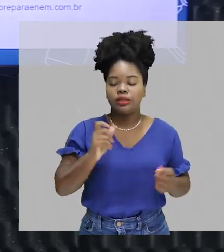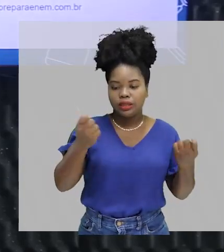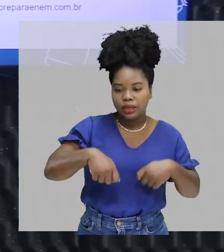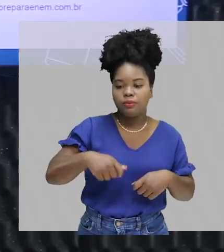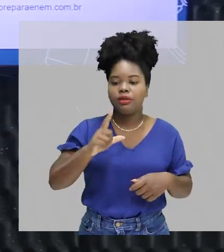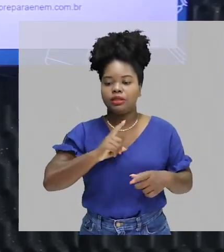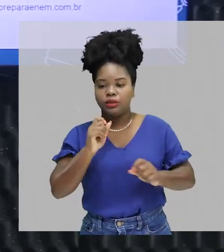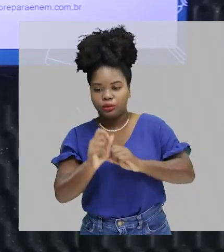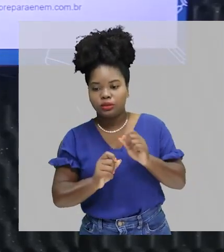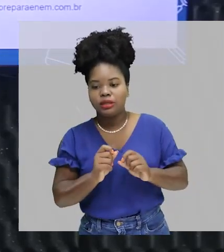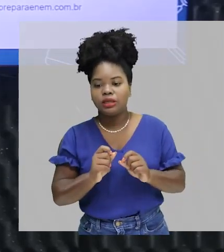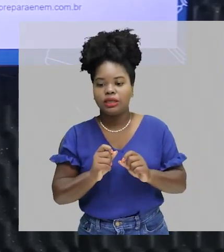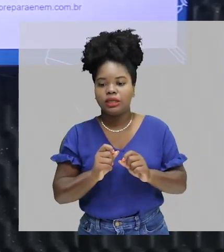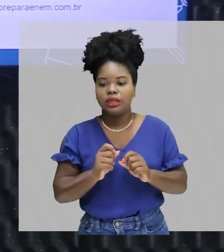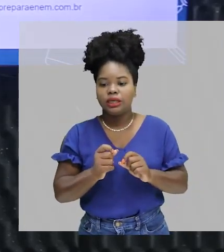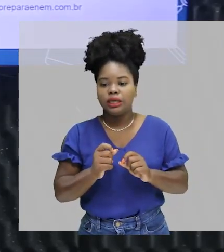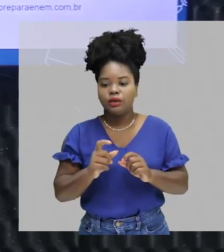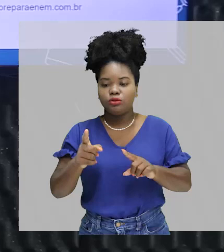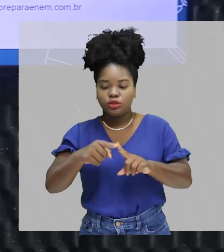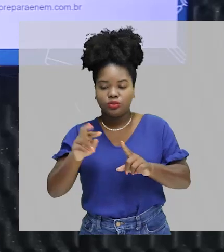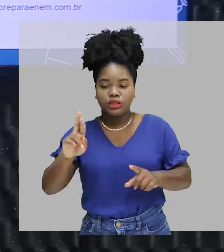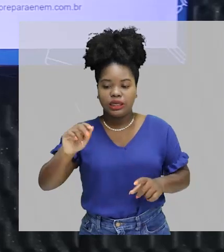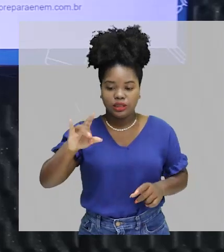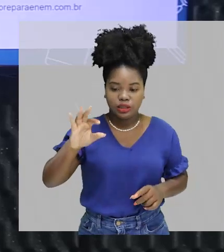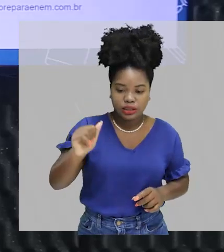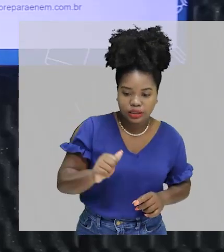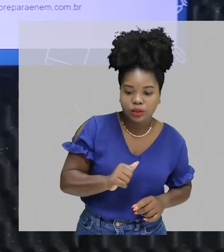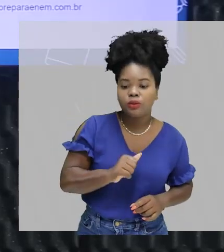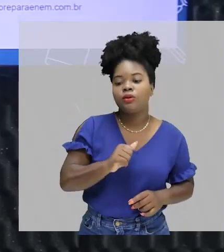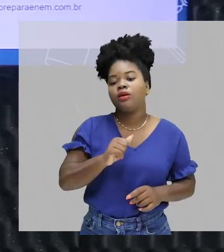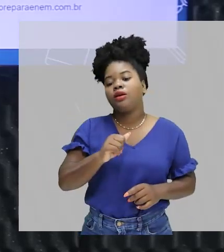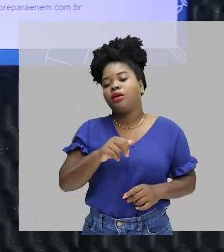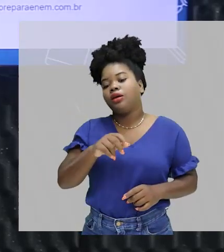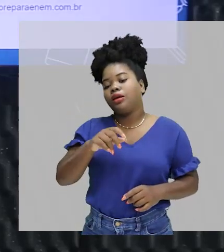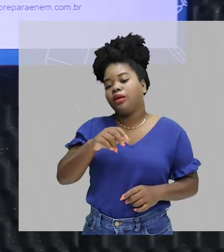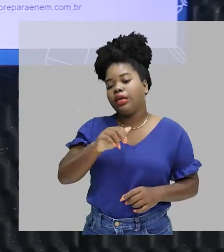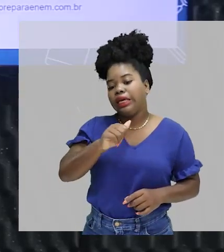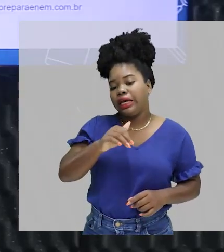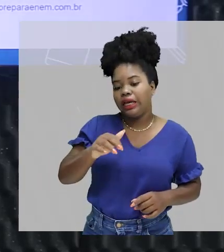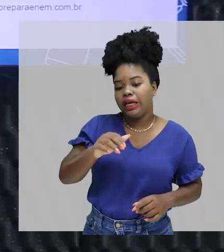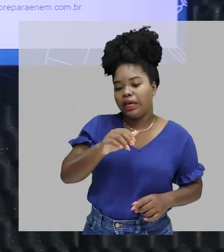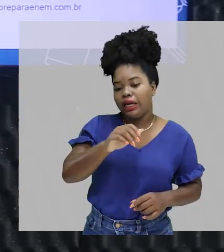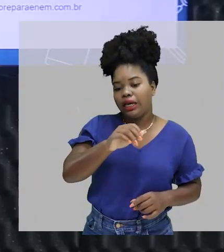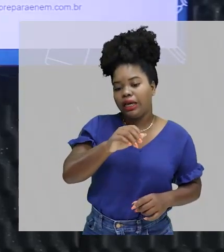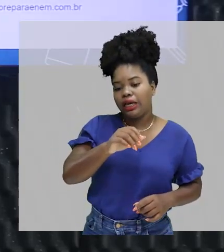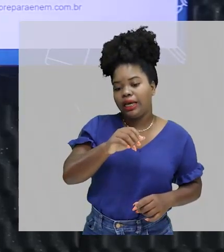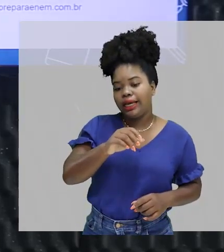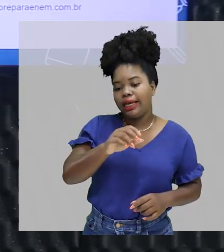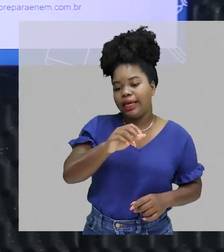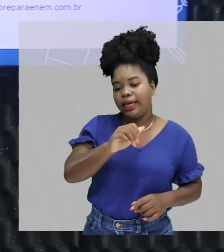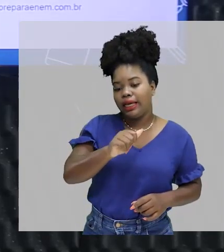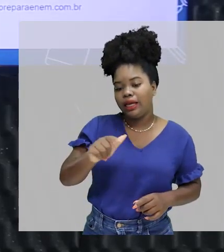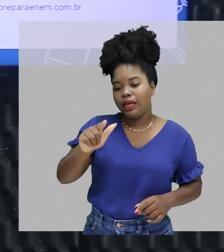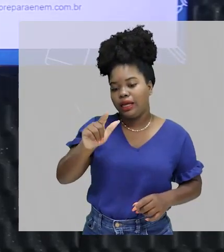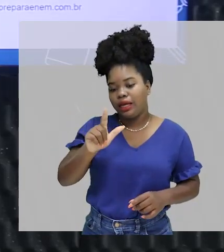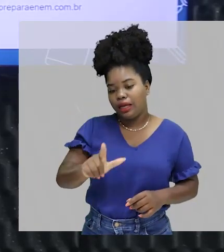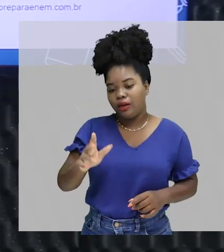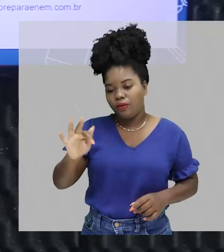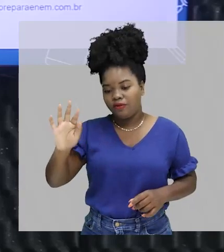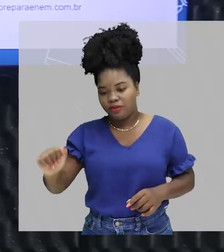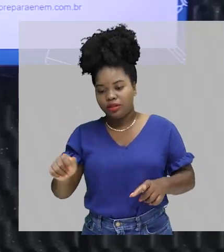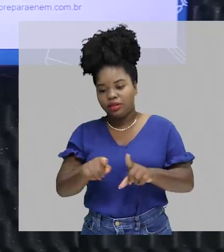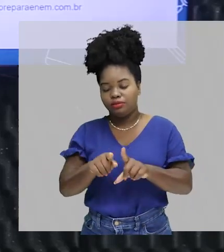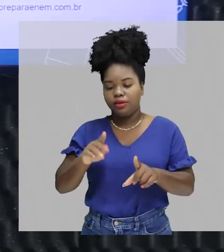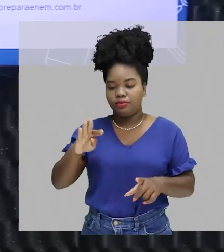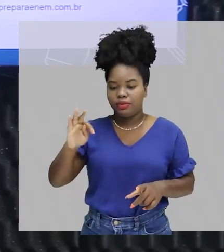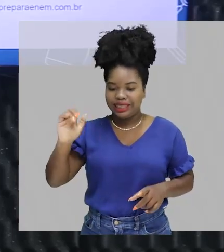a estabilidade ela vai ser obtida, né, de forma quando nós temos a